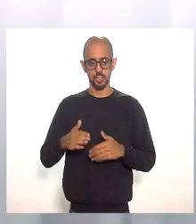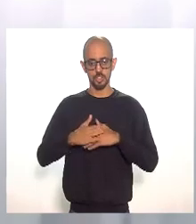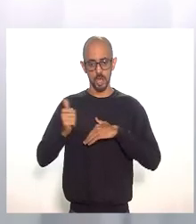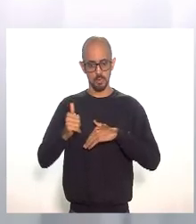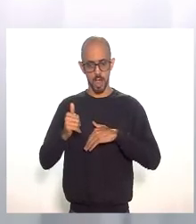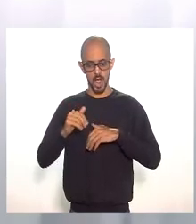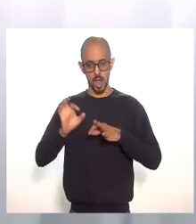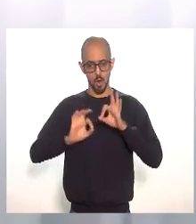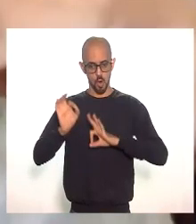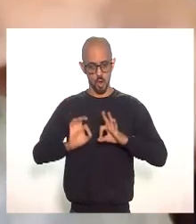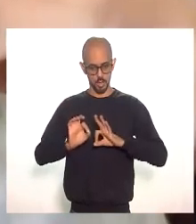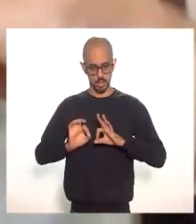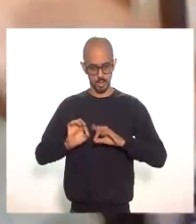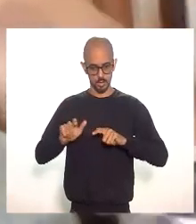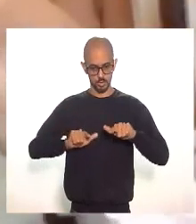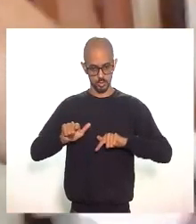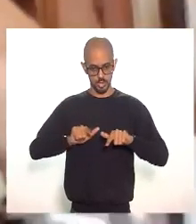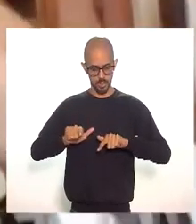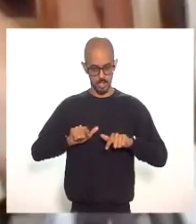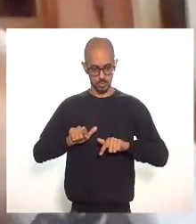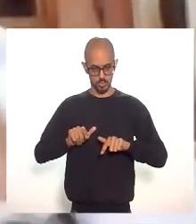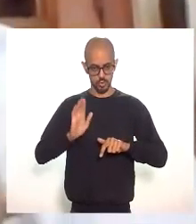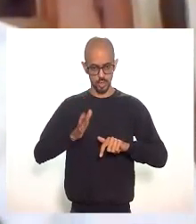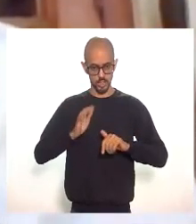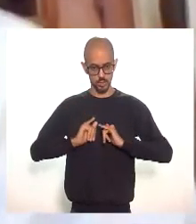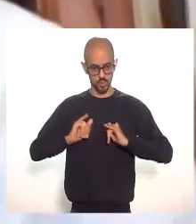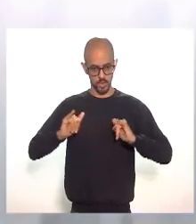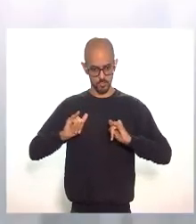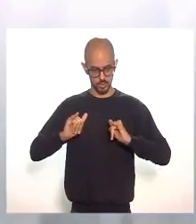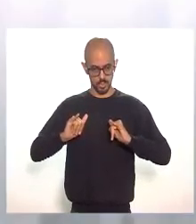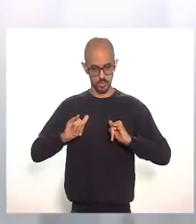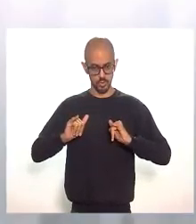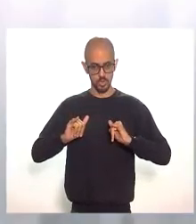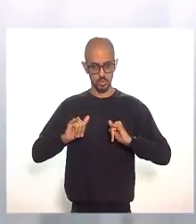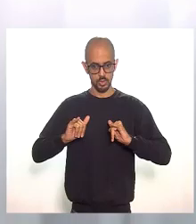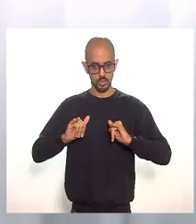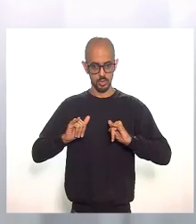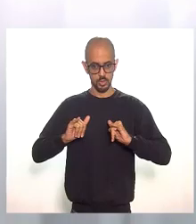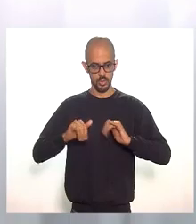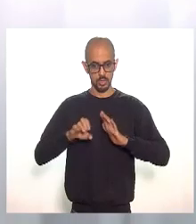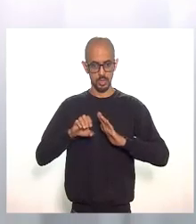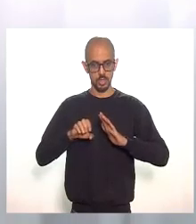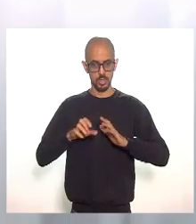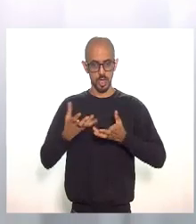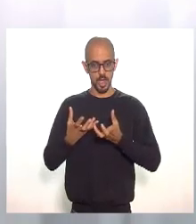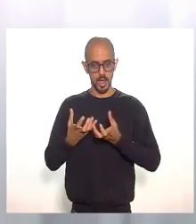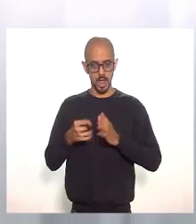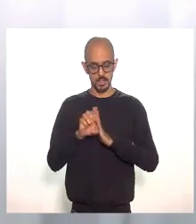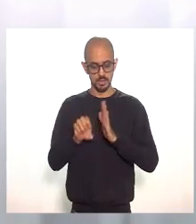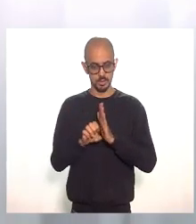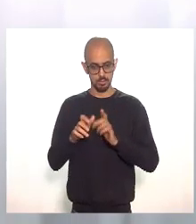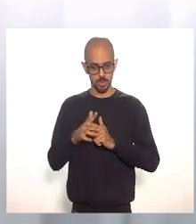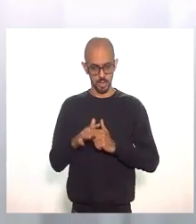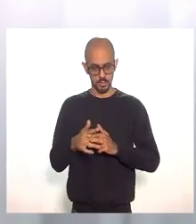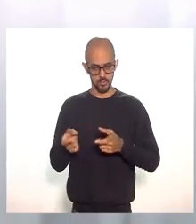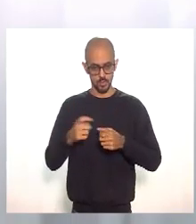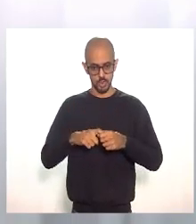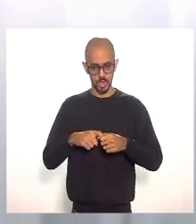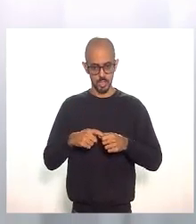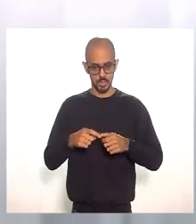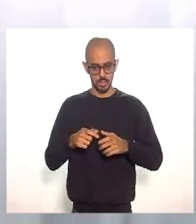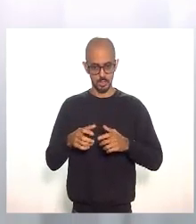anunciado, que o projeto voltaria, por ter recebido as emendas, voltaria às comissões e tinha encerrado